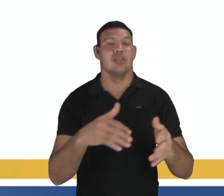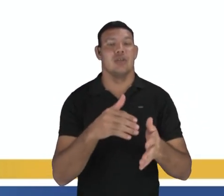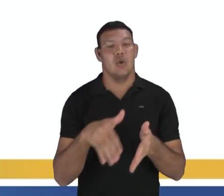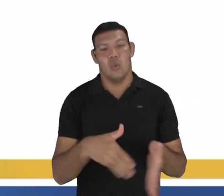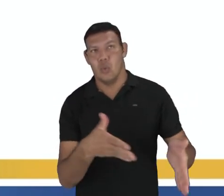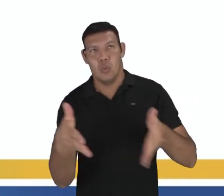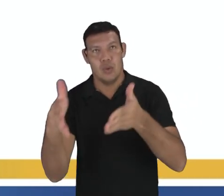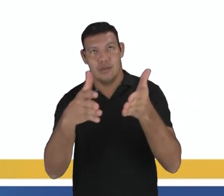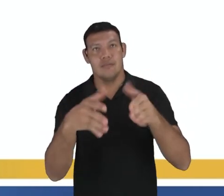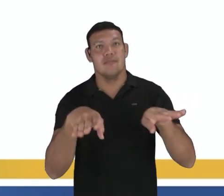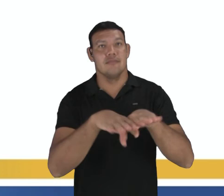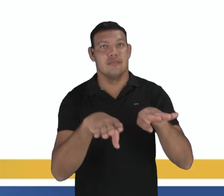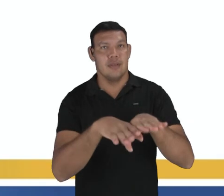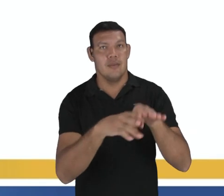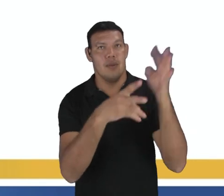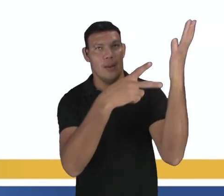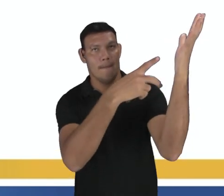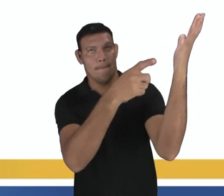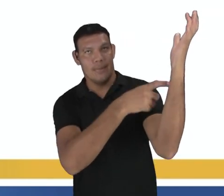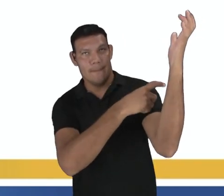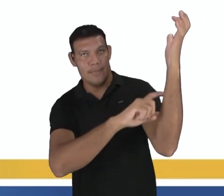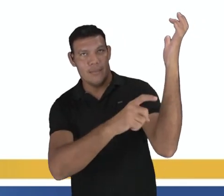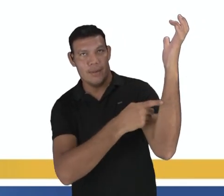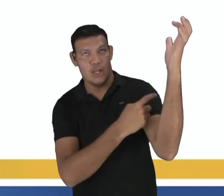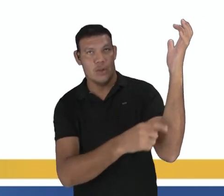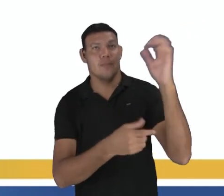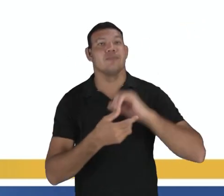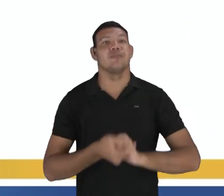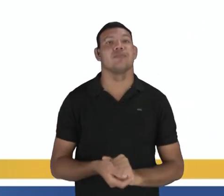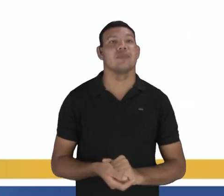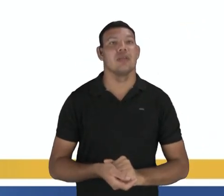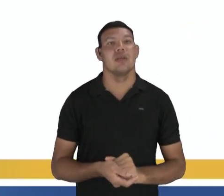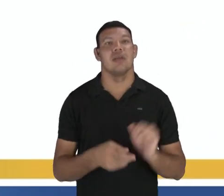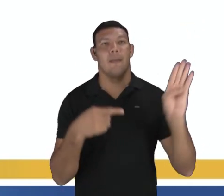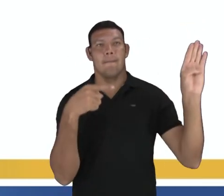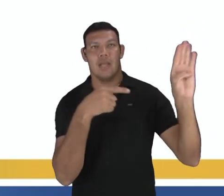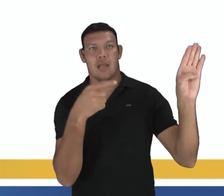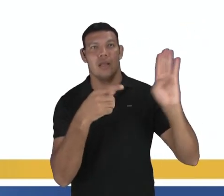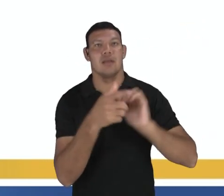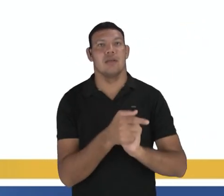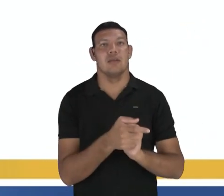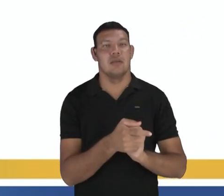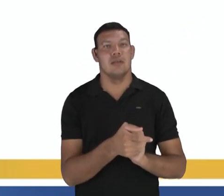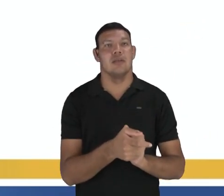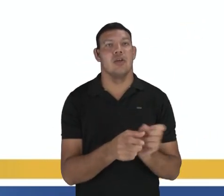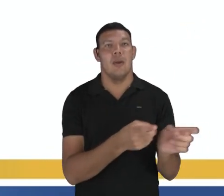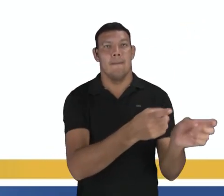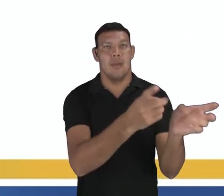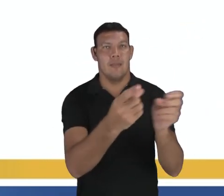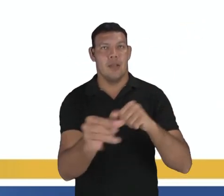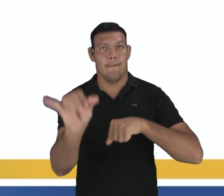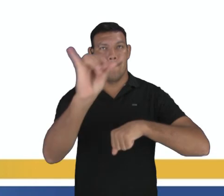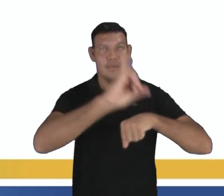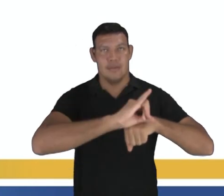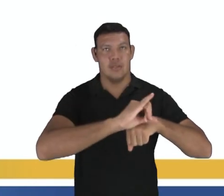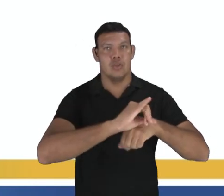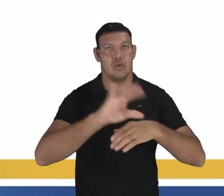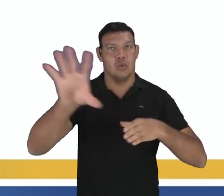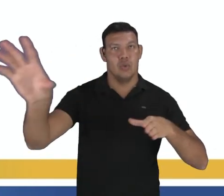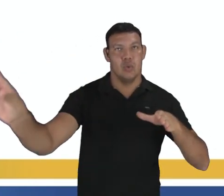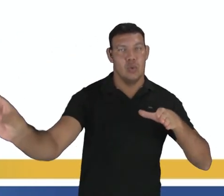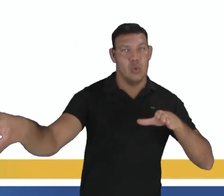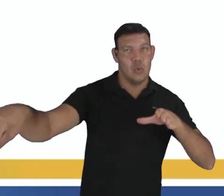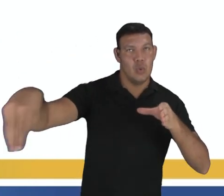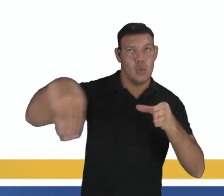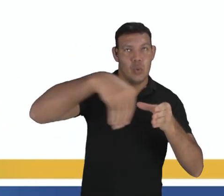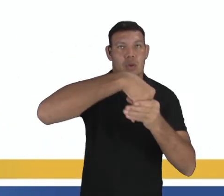capitais, a incorporação de novas áreas produtoras às já existentes e um acréscimo de mão de obra ao processo